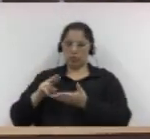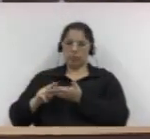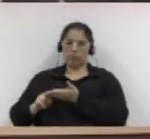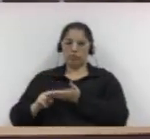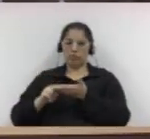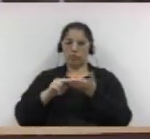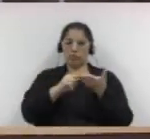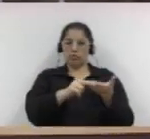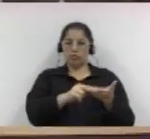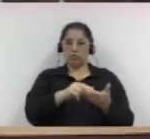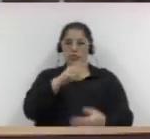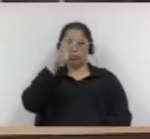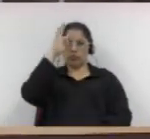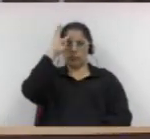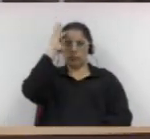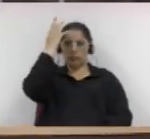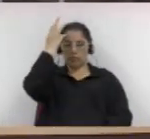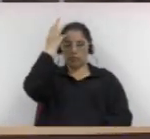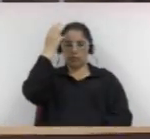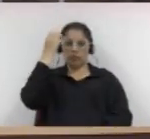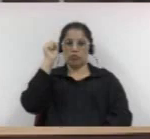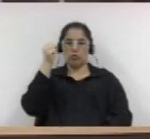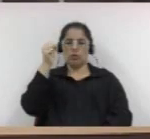ao Executivo. Requerimento